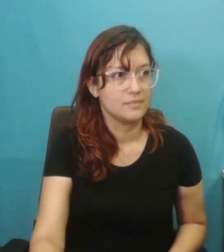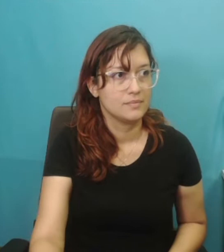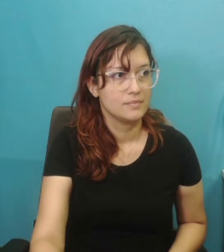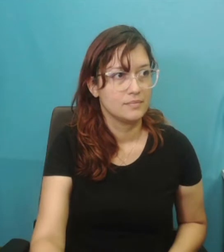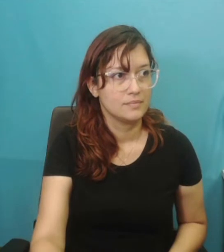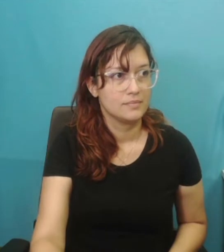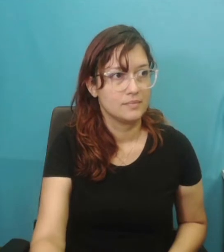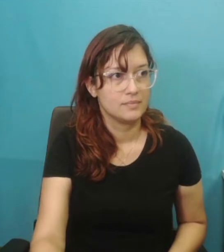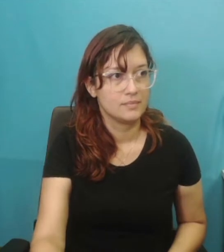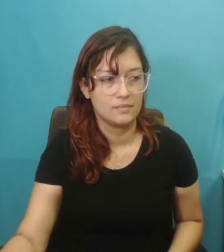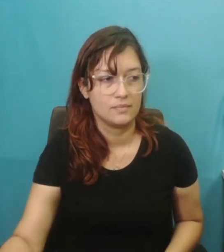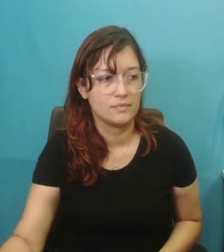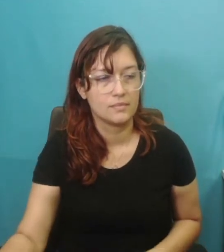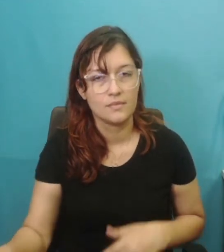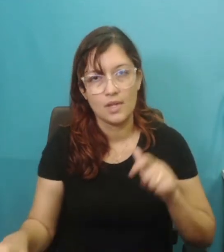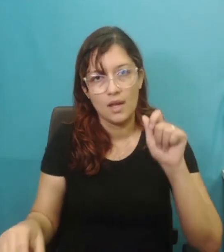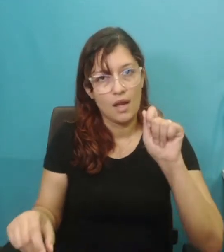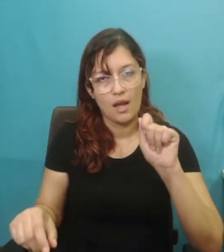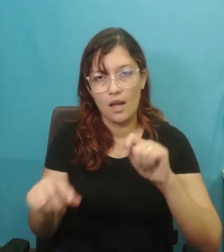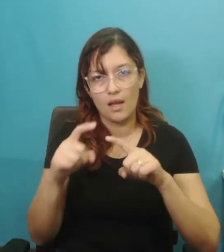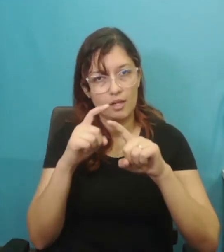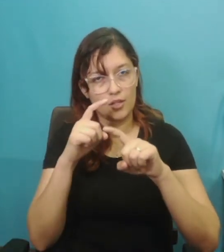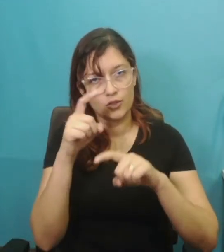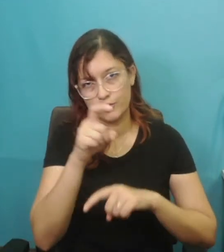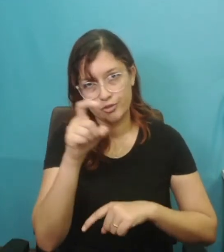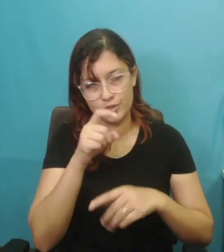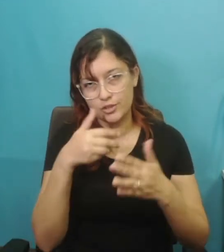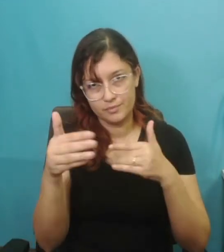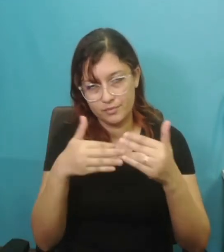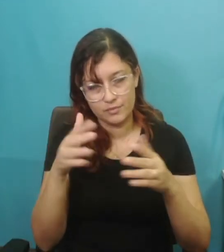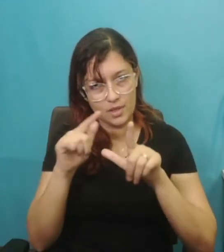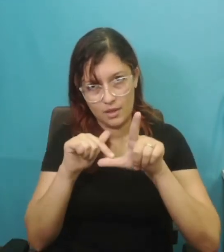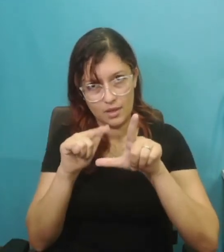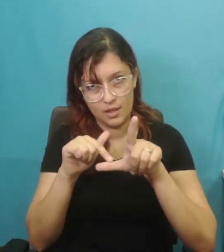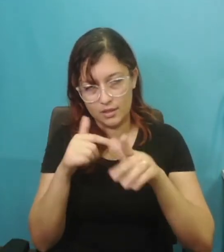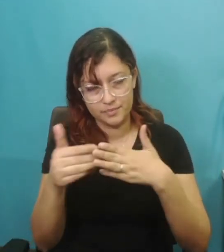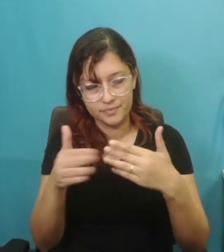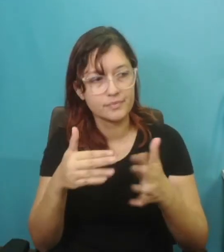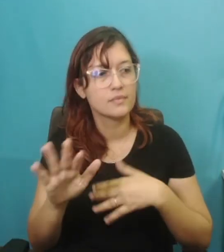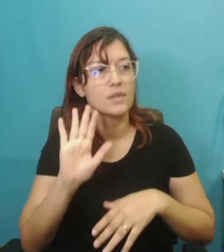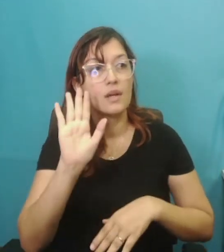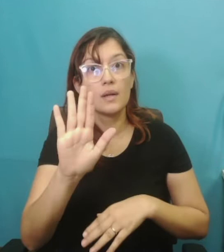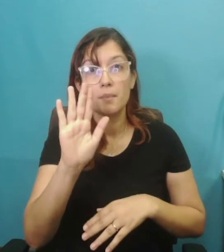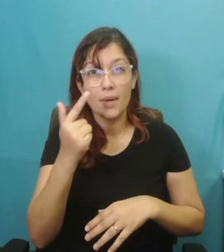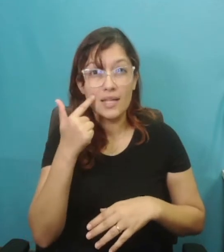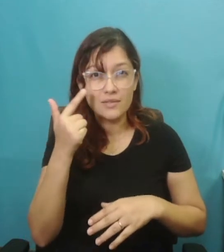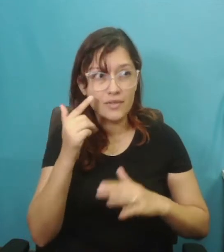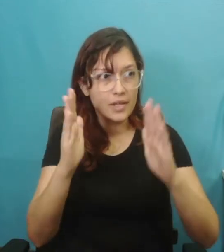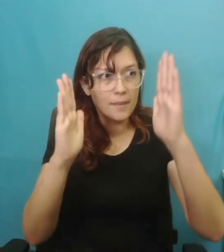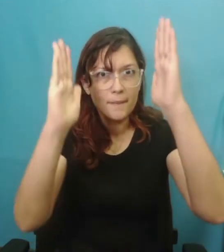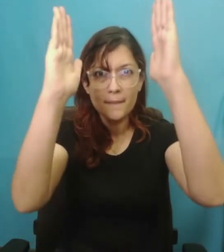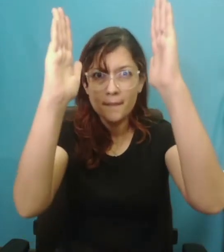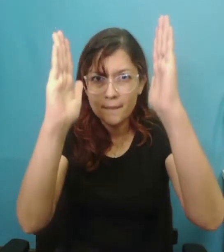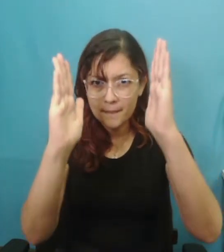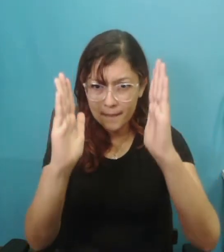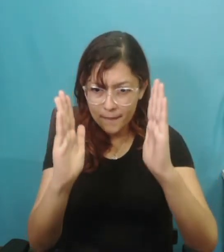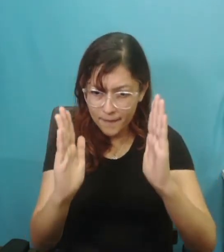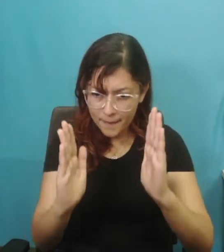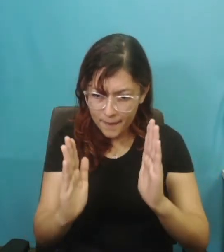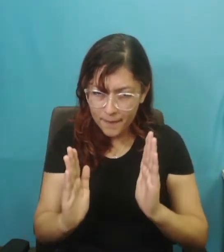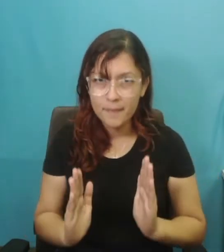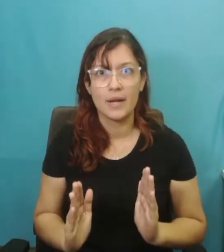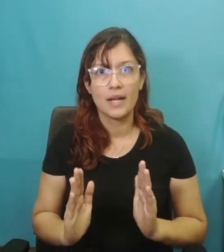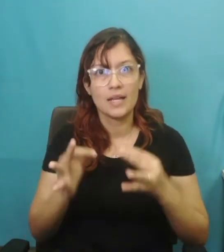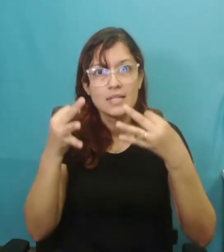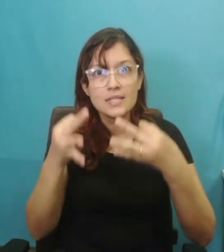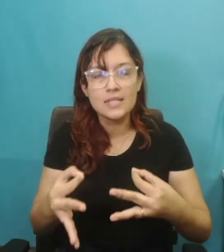Tá vendo só? Tem a letra A, mas pode ser letra X, tanto faz a letra. Mas veja